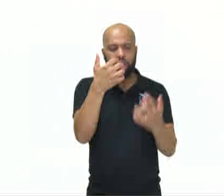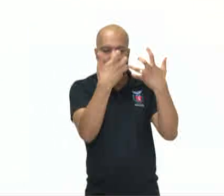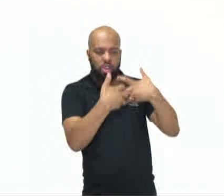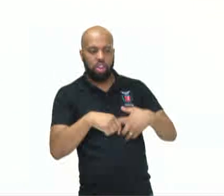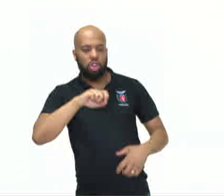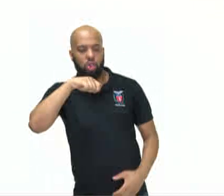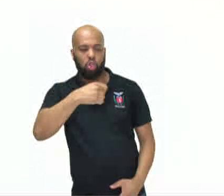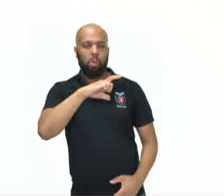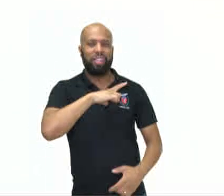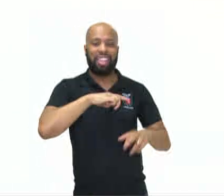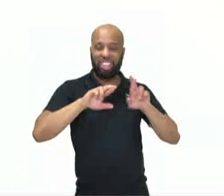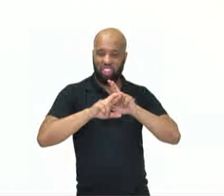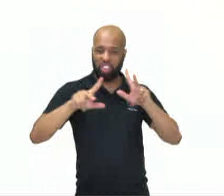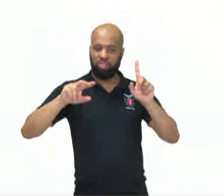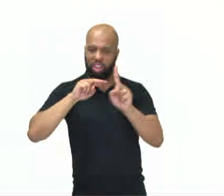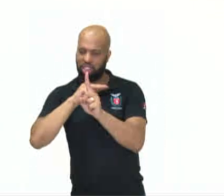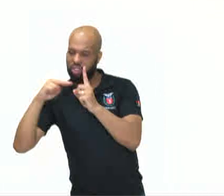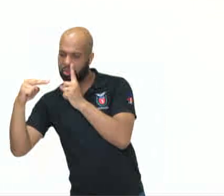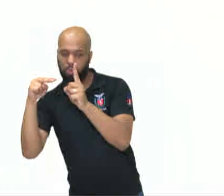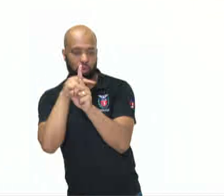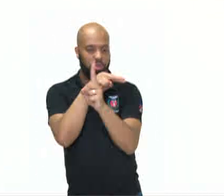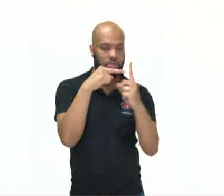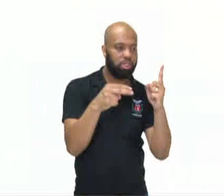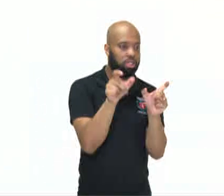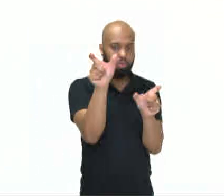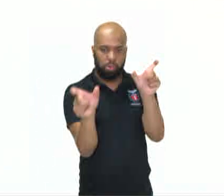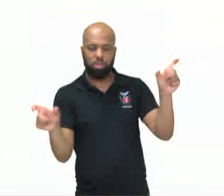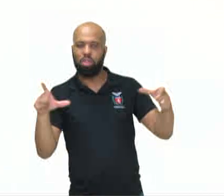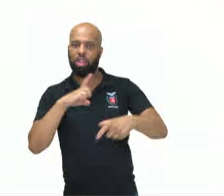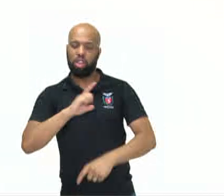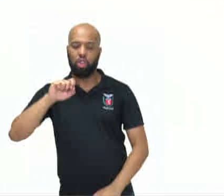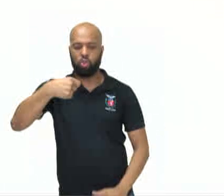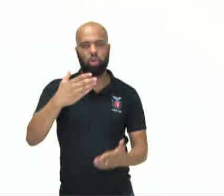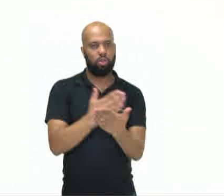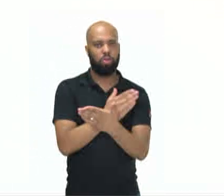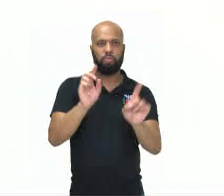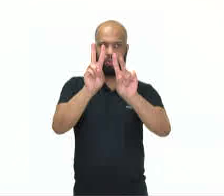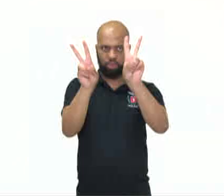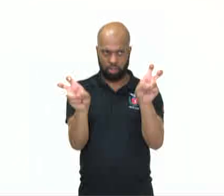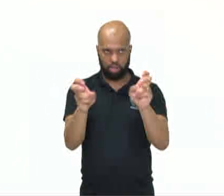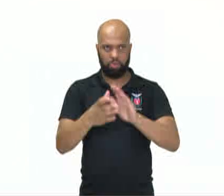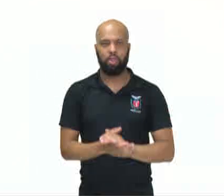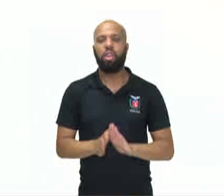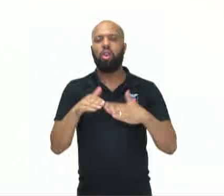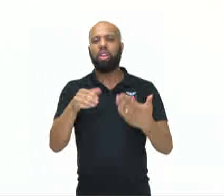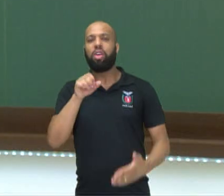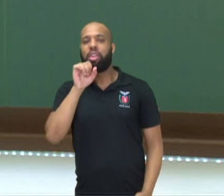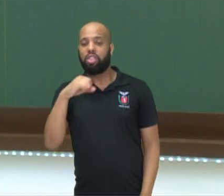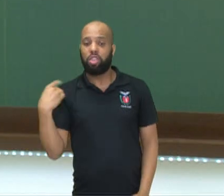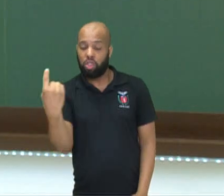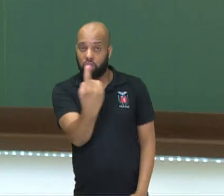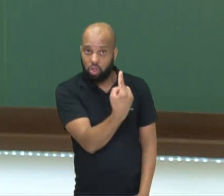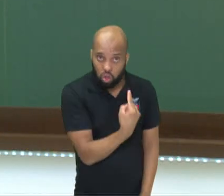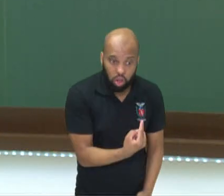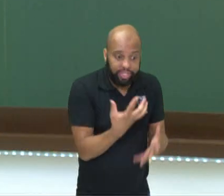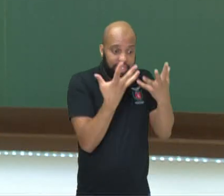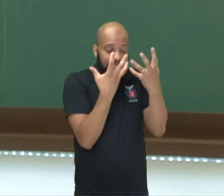os diferentes pontos de vista que uma pessoa pode ter sobre um determinado assunto. Então, quando nós nos dispomos